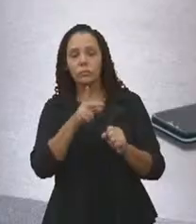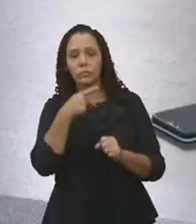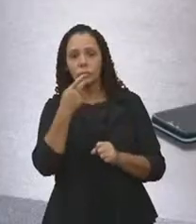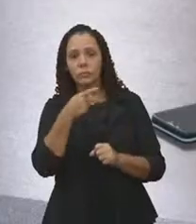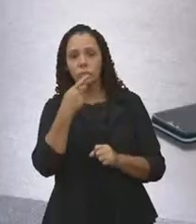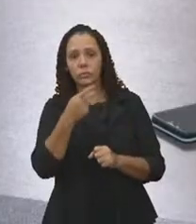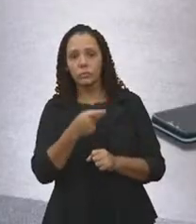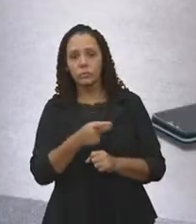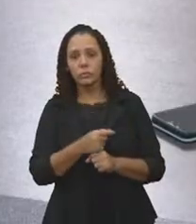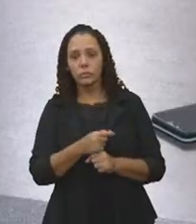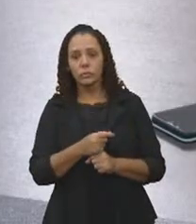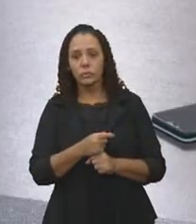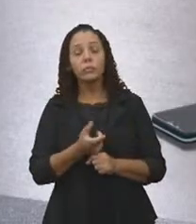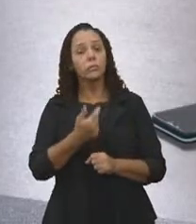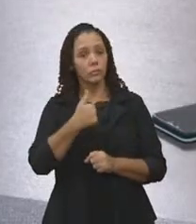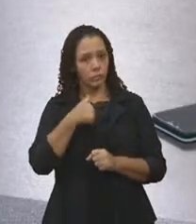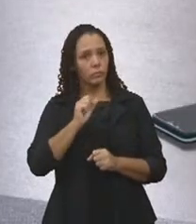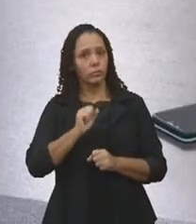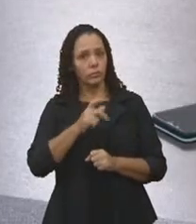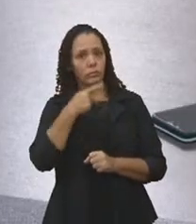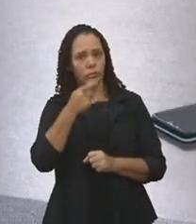Você é da comissão, posso falar.